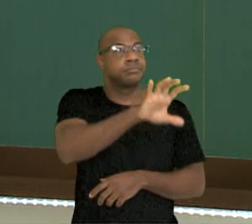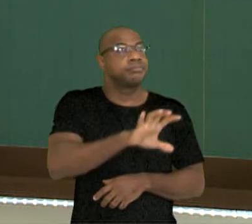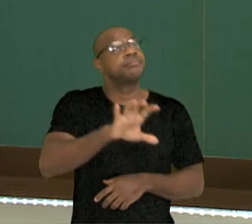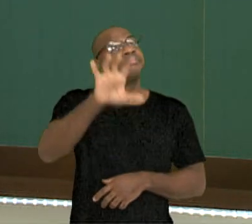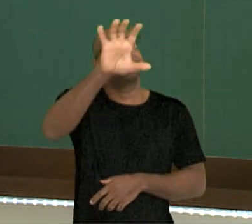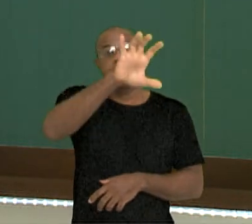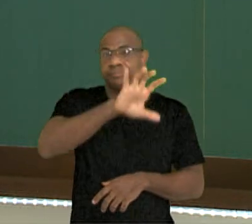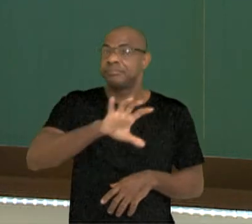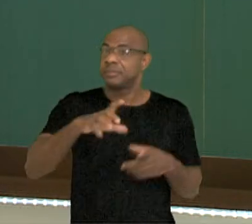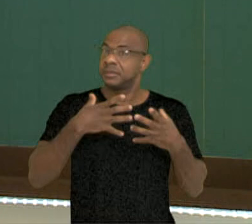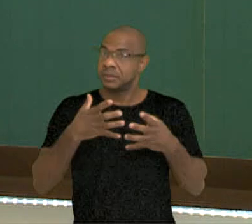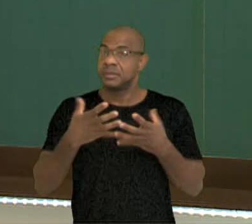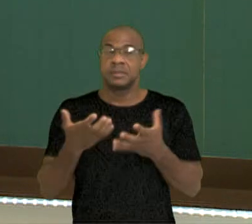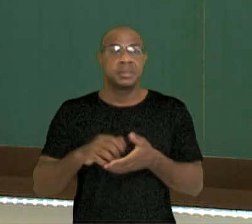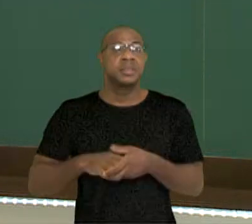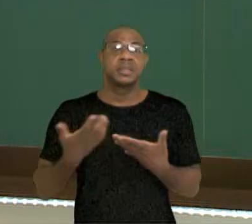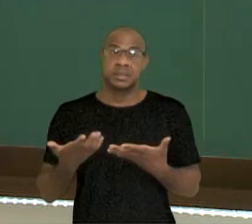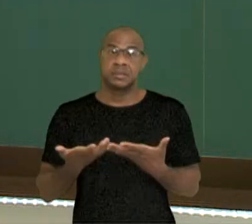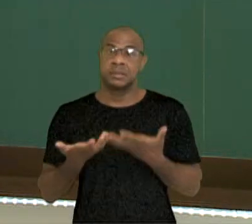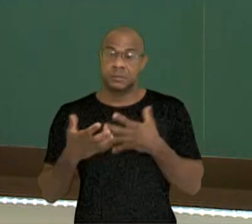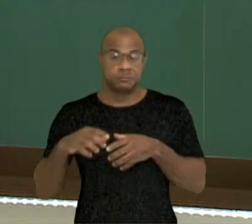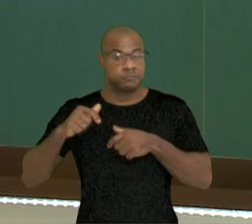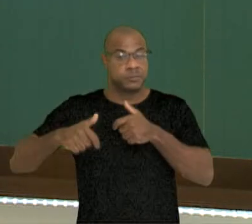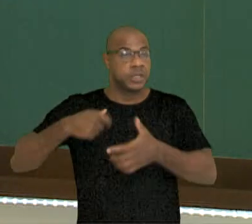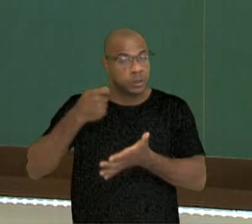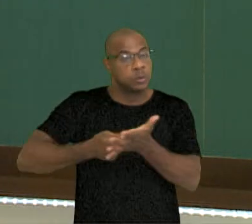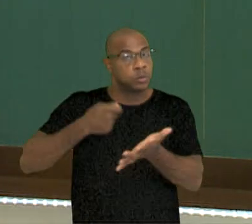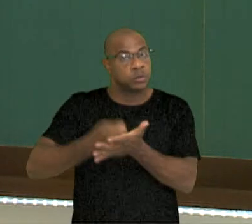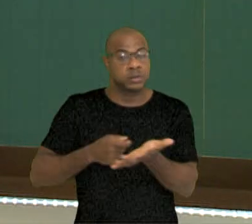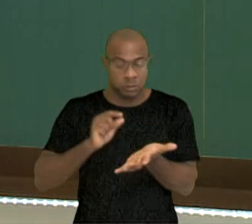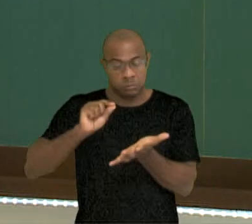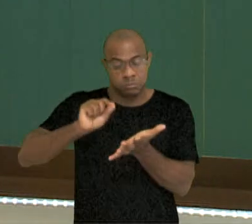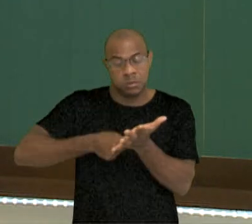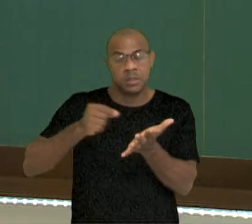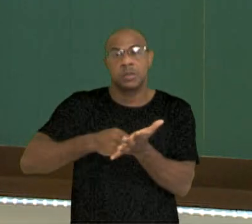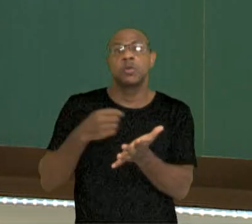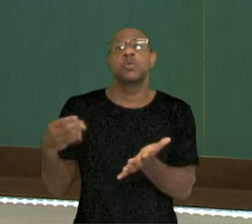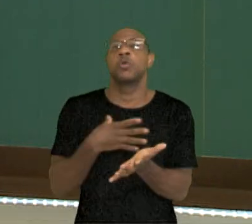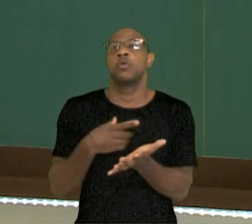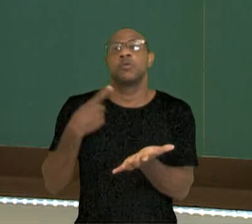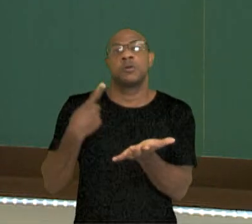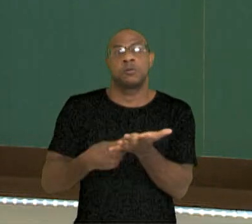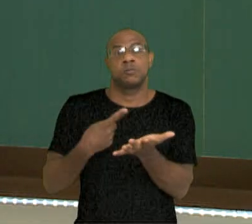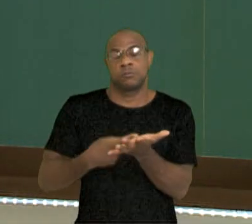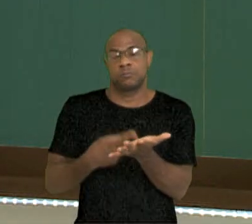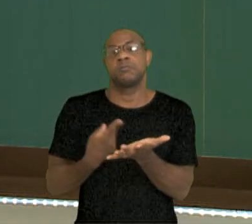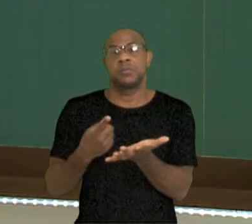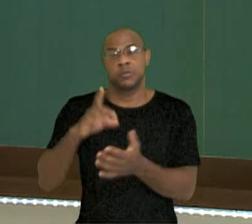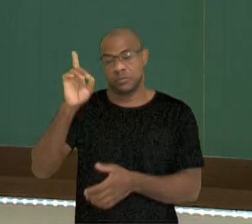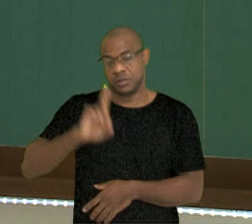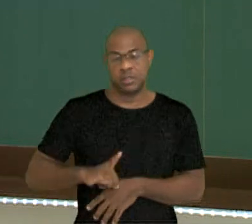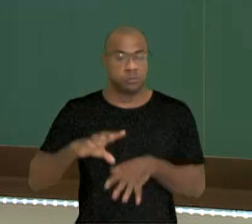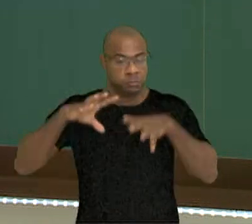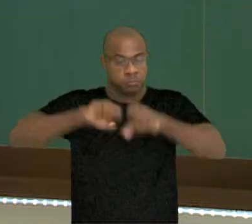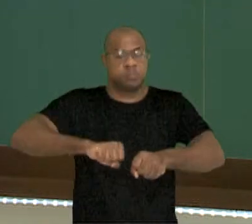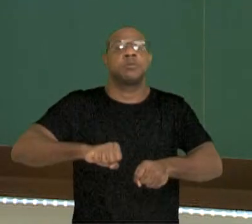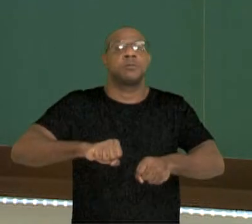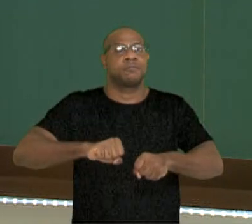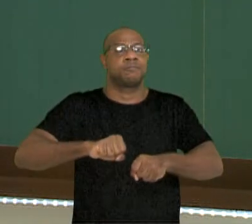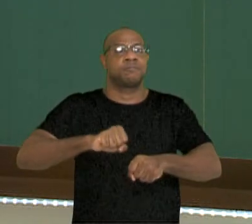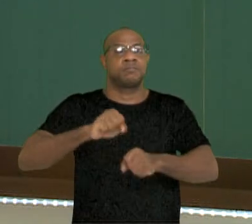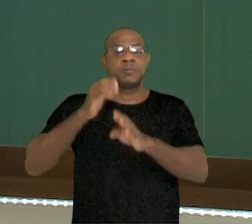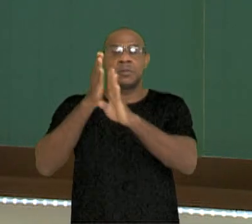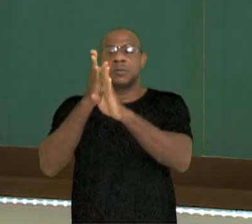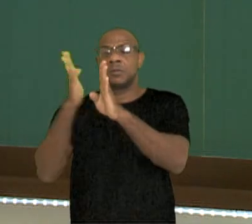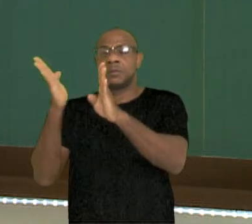riquezas para explorar, então ele acaba reivindicando e eles assinam esse novo tratado ali pelo direito de posse. Portugal já tinha